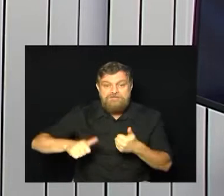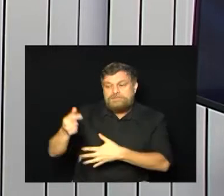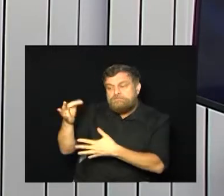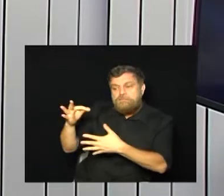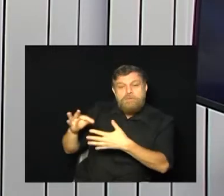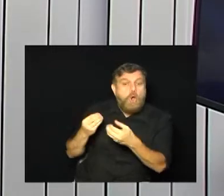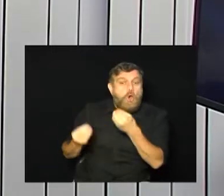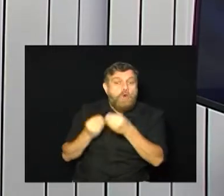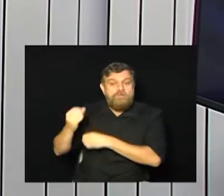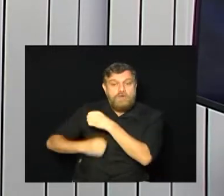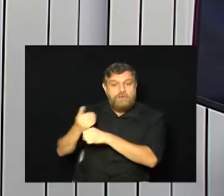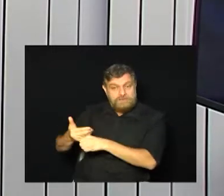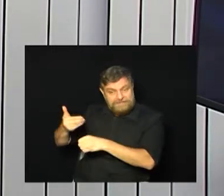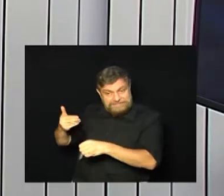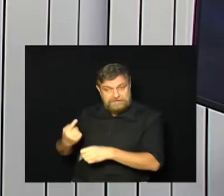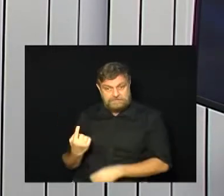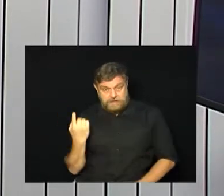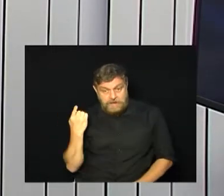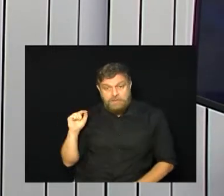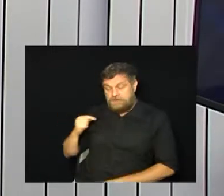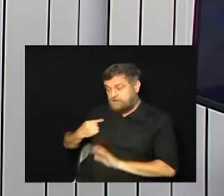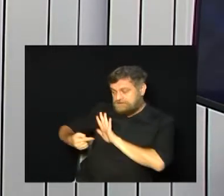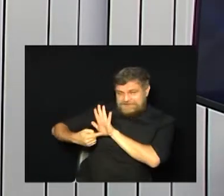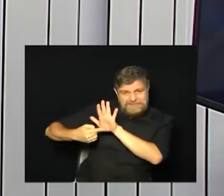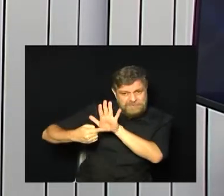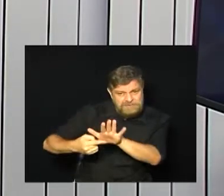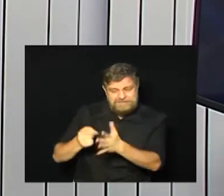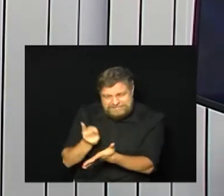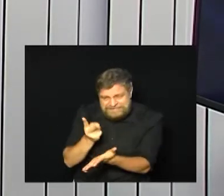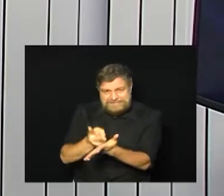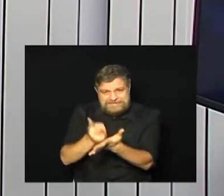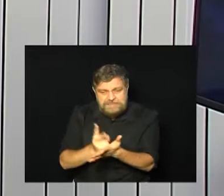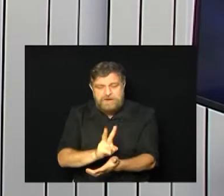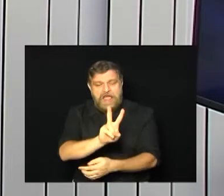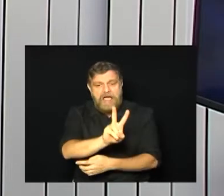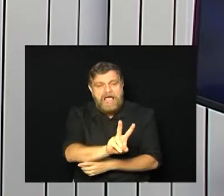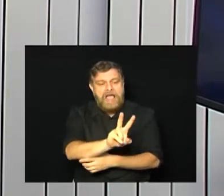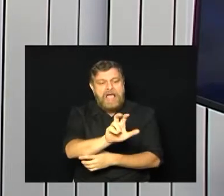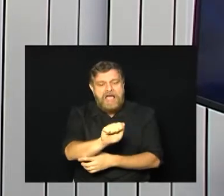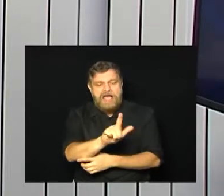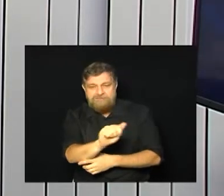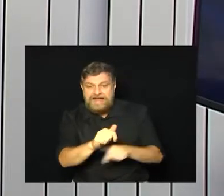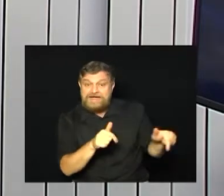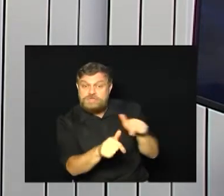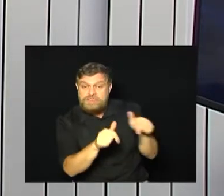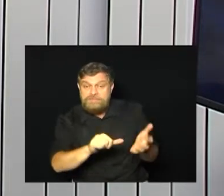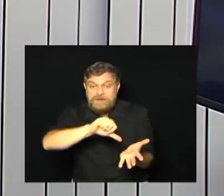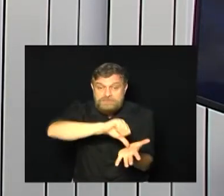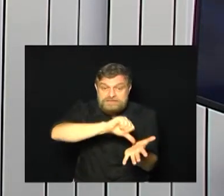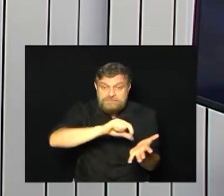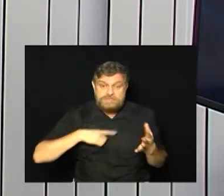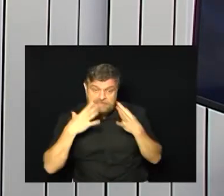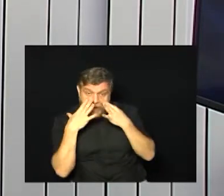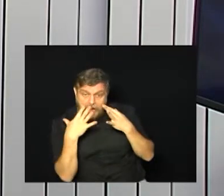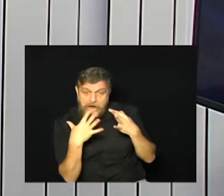de 2021, porque no ano passado nós mostramos bastante aqui sobre as vagas do CEPAT Campinas e chamava a atenção, né,